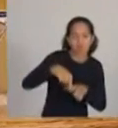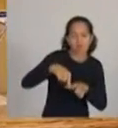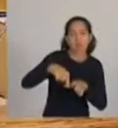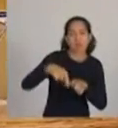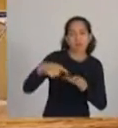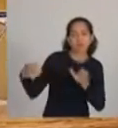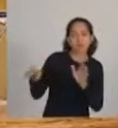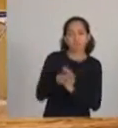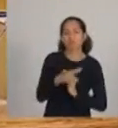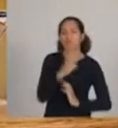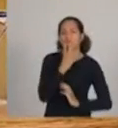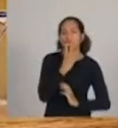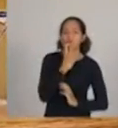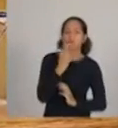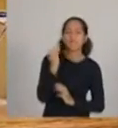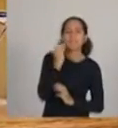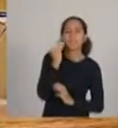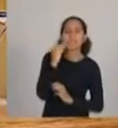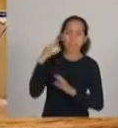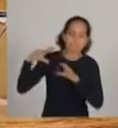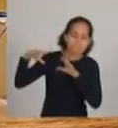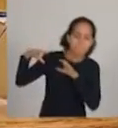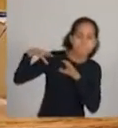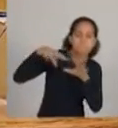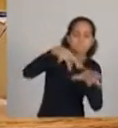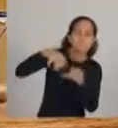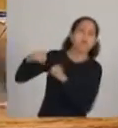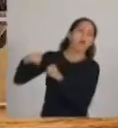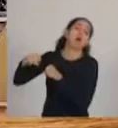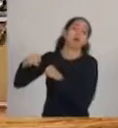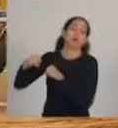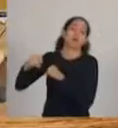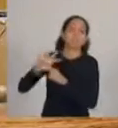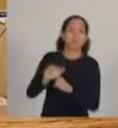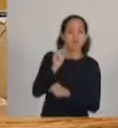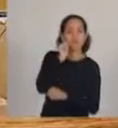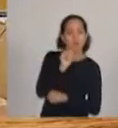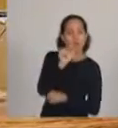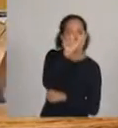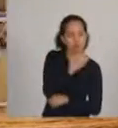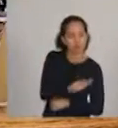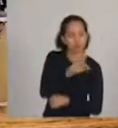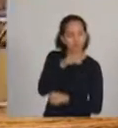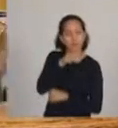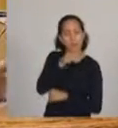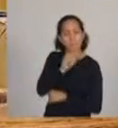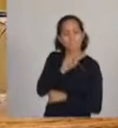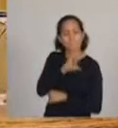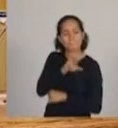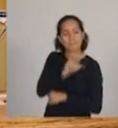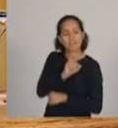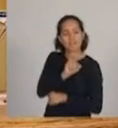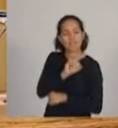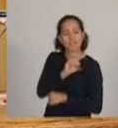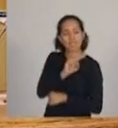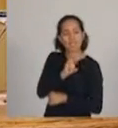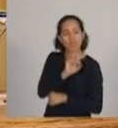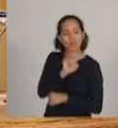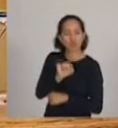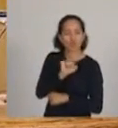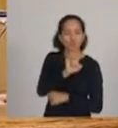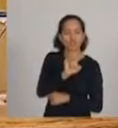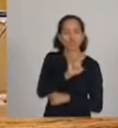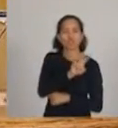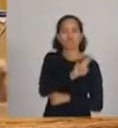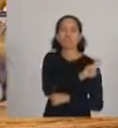de Vitória, para tentar tomar o nosso território. E essa mulher, da Cidade Alta, não sei se vocês conhecem